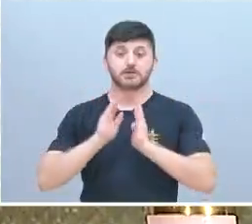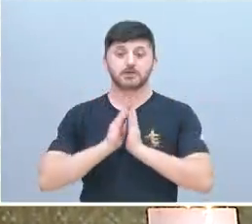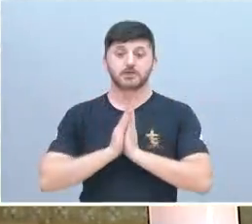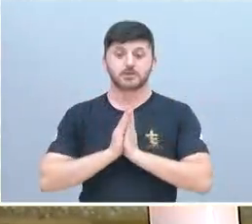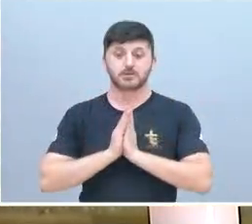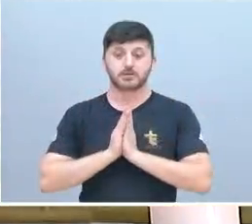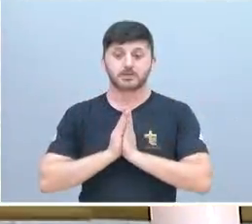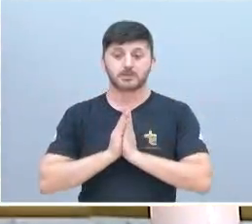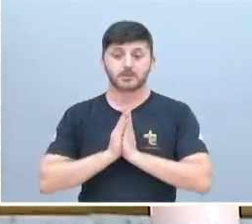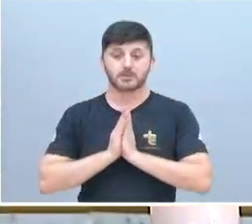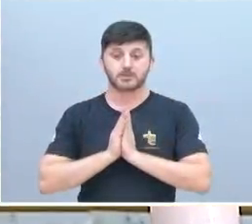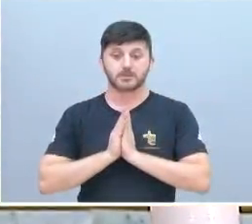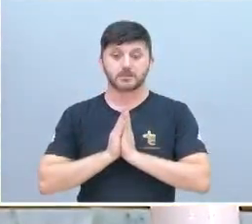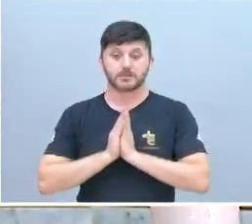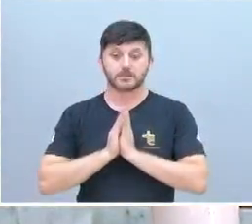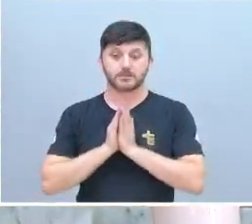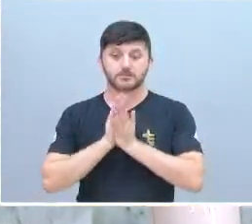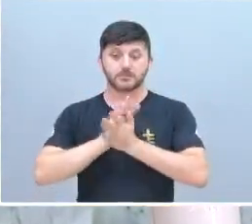pecados.